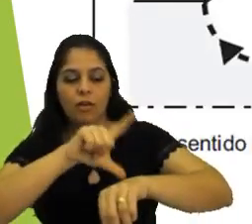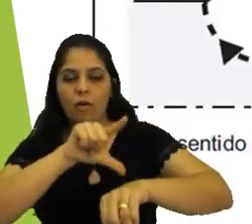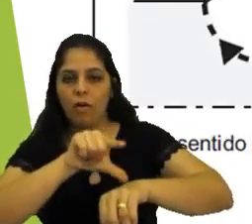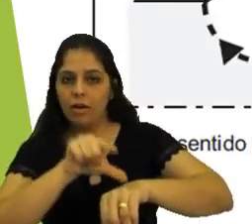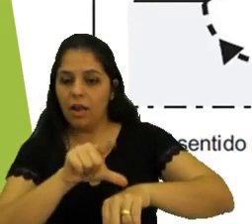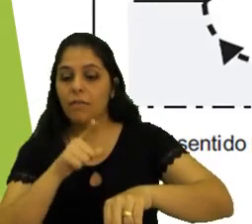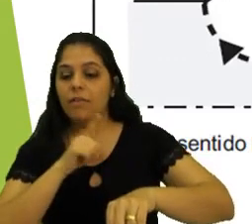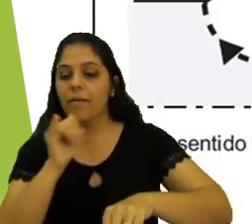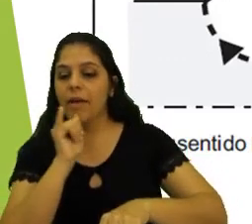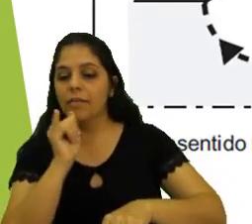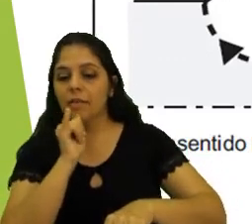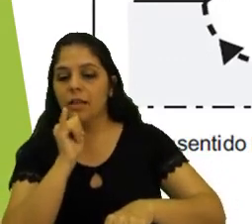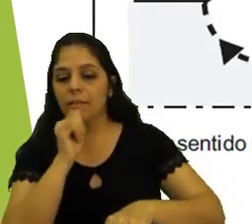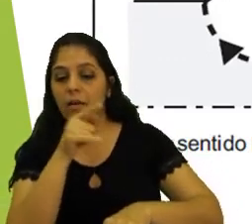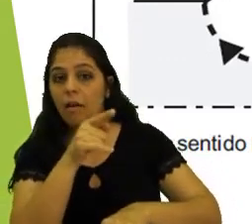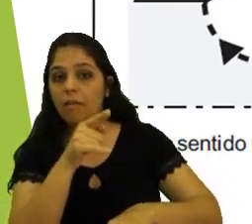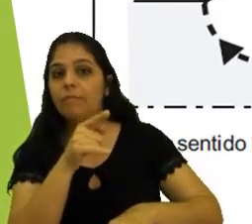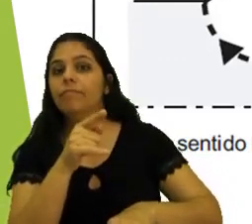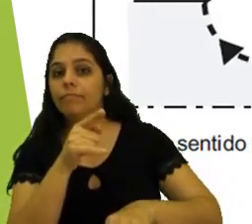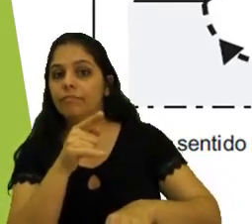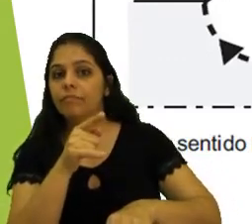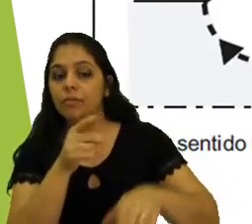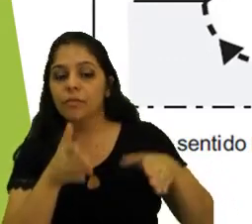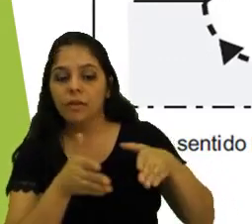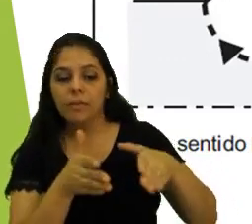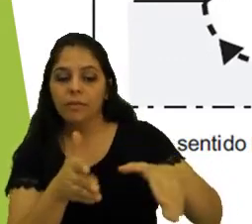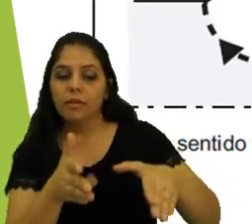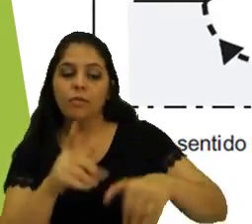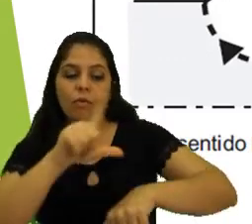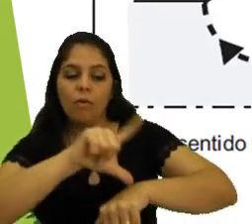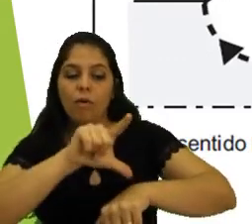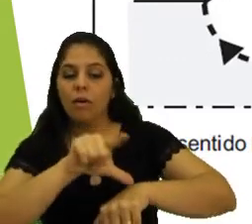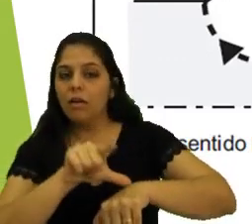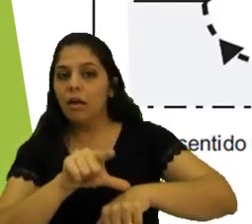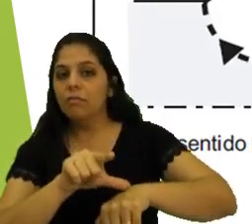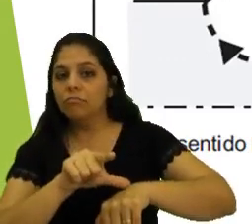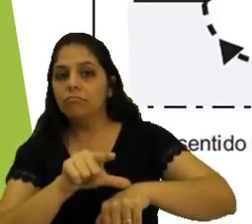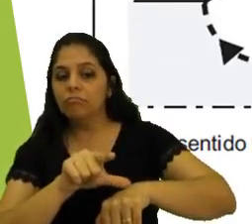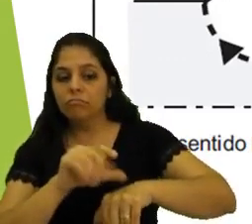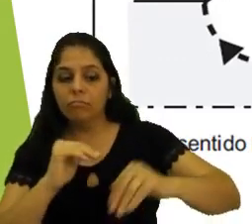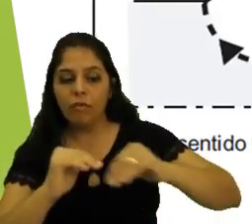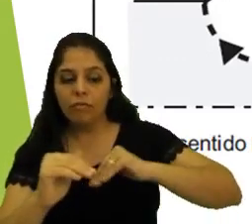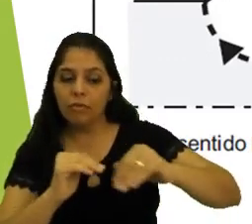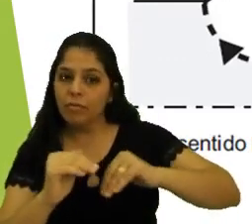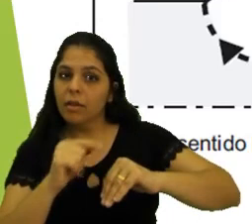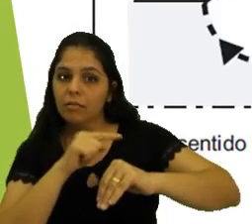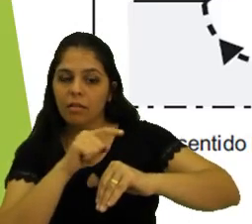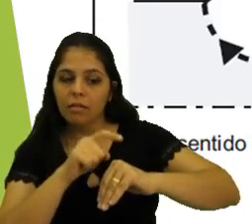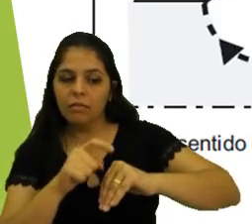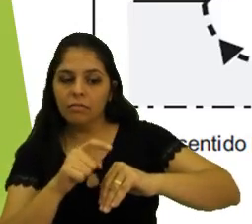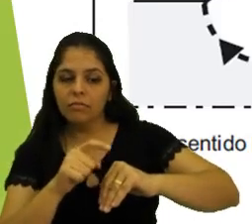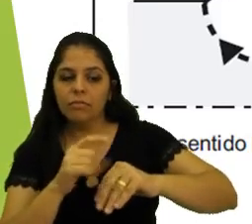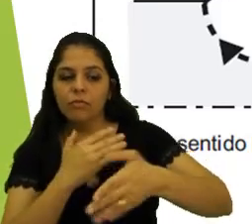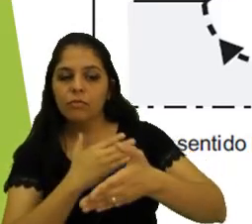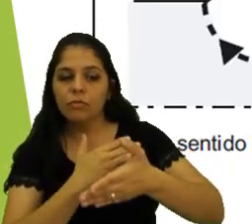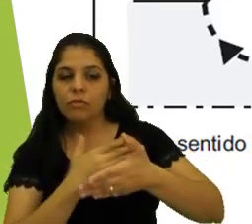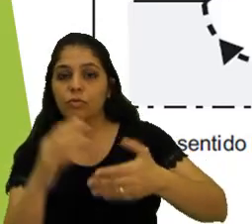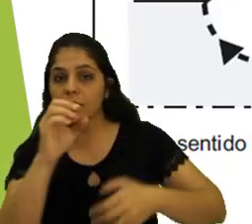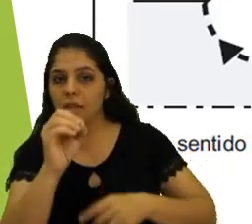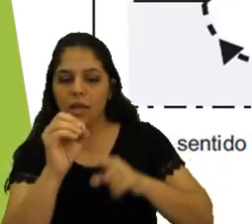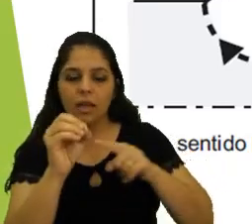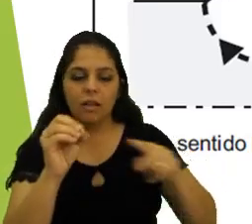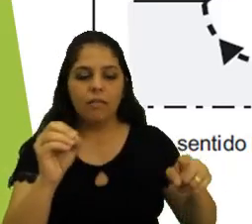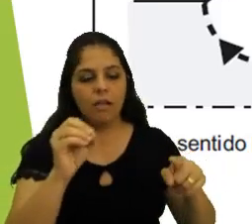né? Então, no sentido horário, é um movimento que a ferramenta vai ter aquele trajeto do ponto inicial até o ponto final, como está